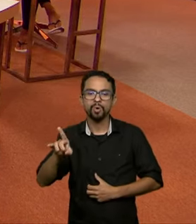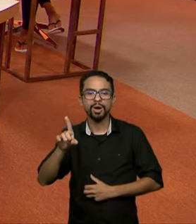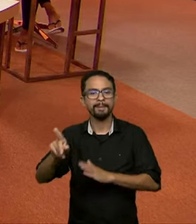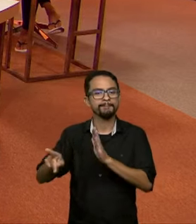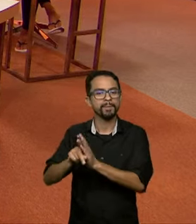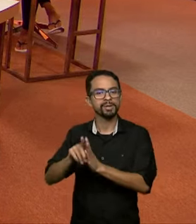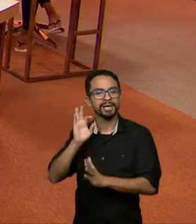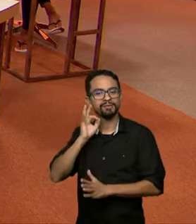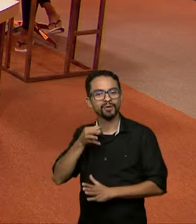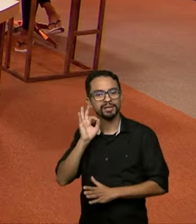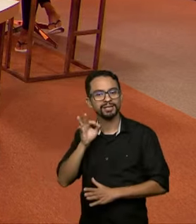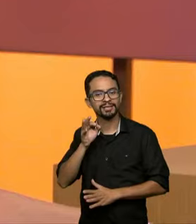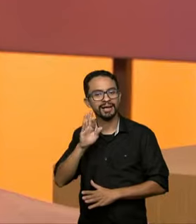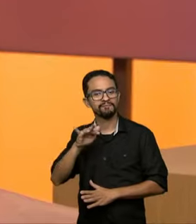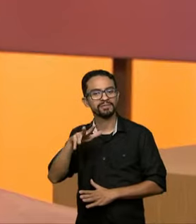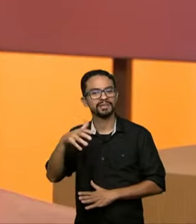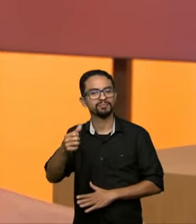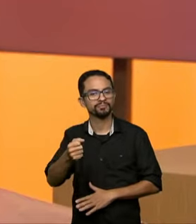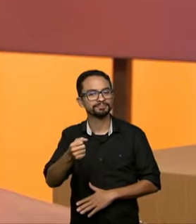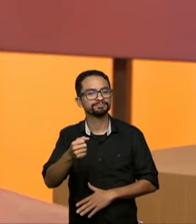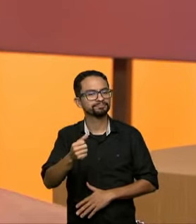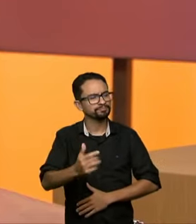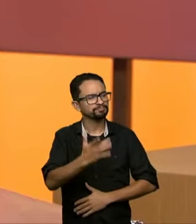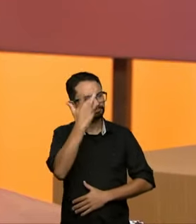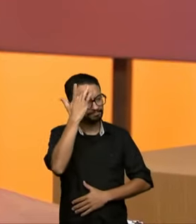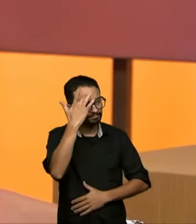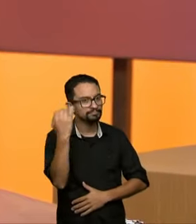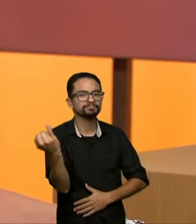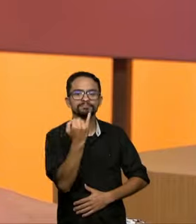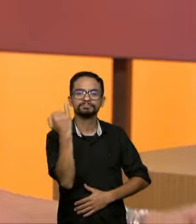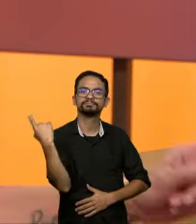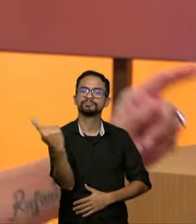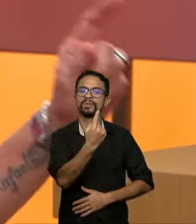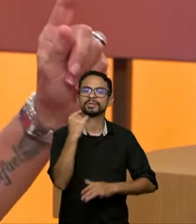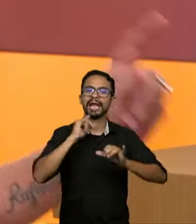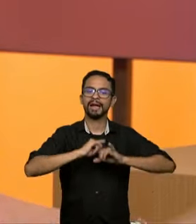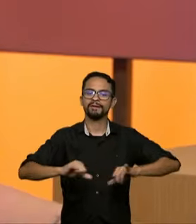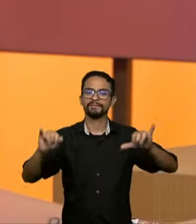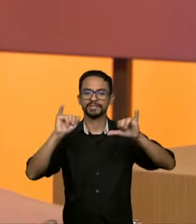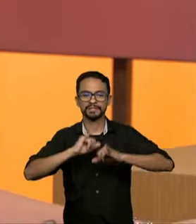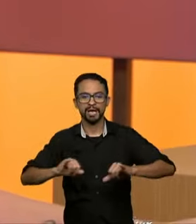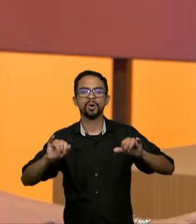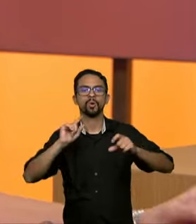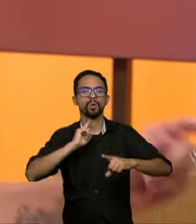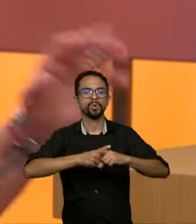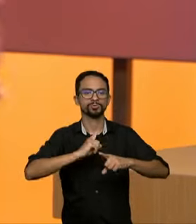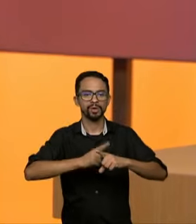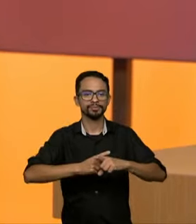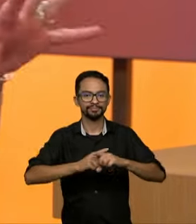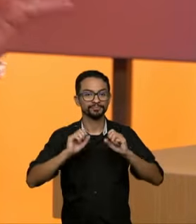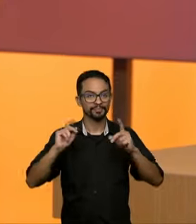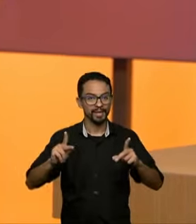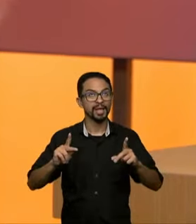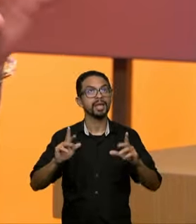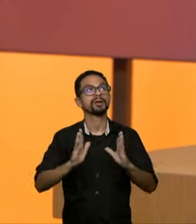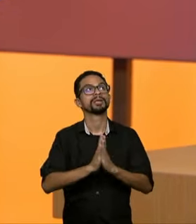cafeína. Agora, eu tem uma coisa que eu acho que é muito importante a gente falar aqui, gente, que a gente está falando do nosso Zolpidem, que eu estou largando, graças a Deus,